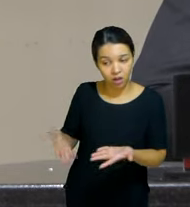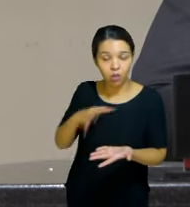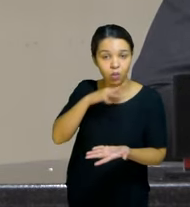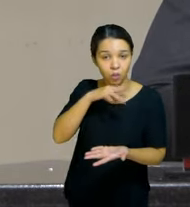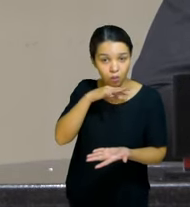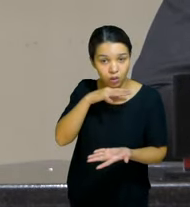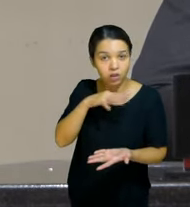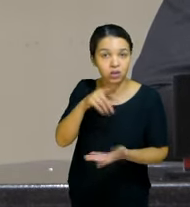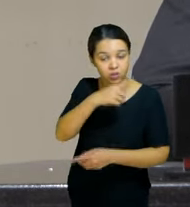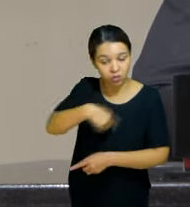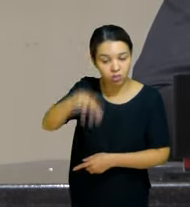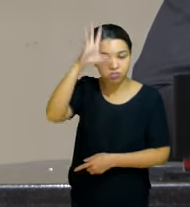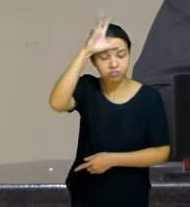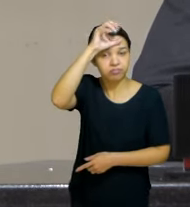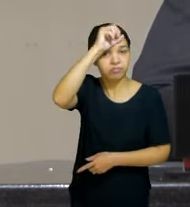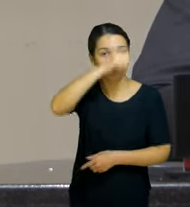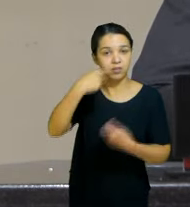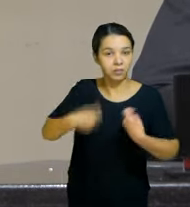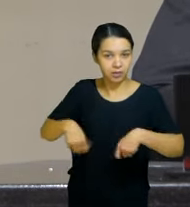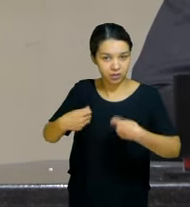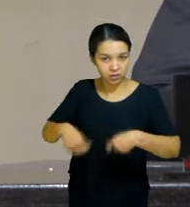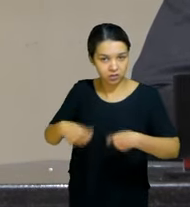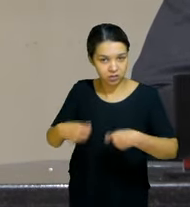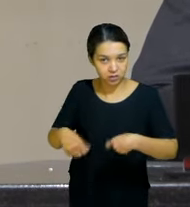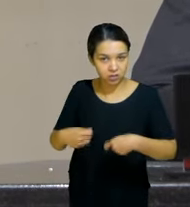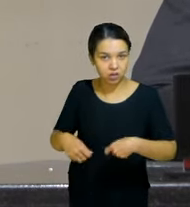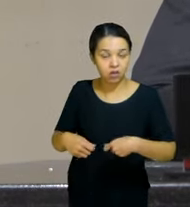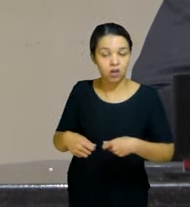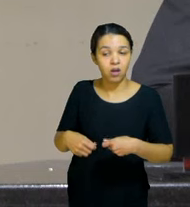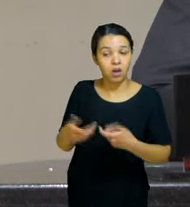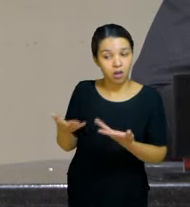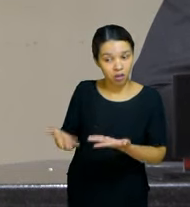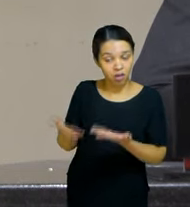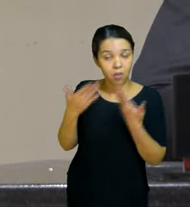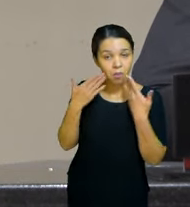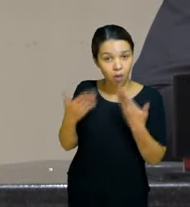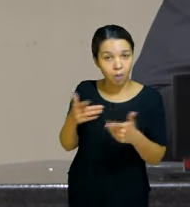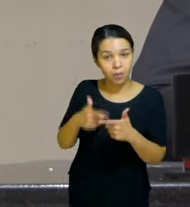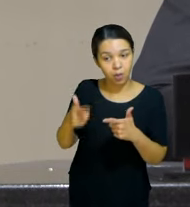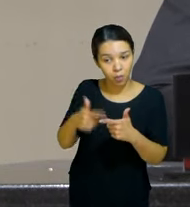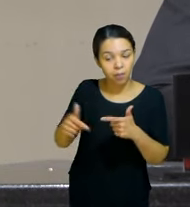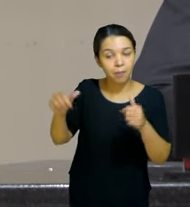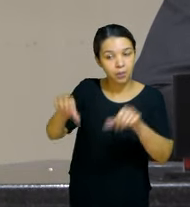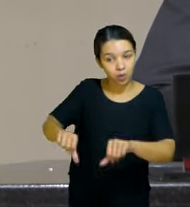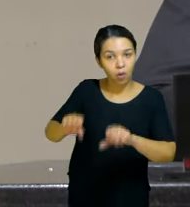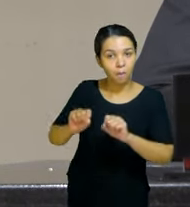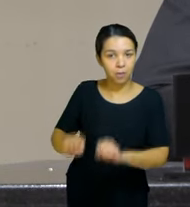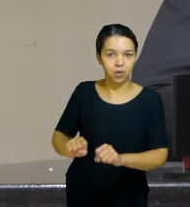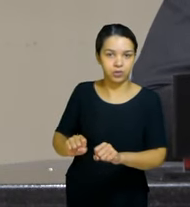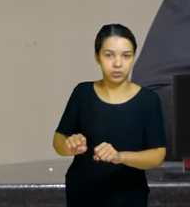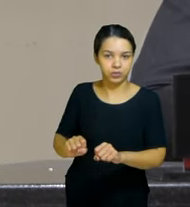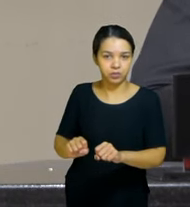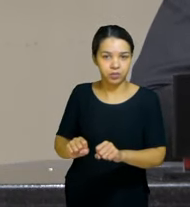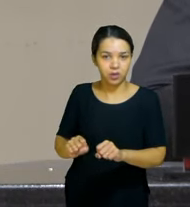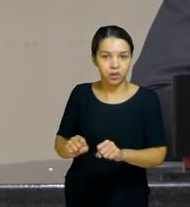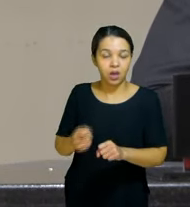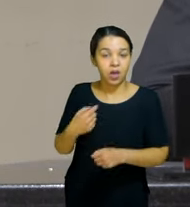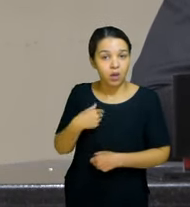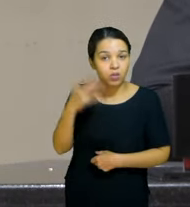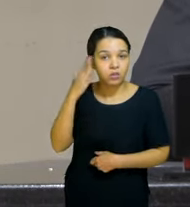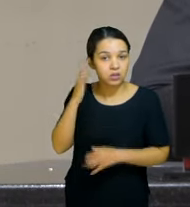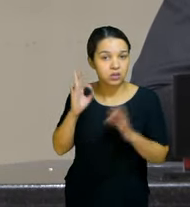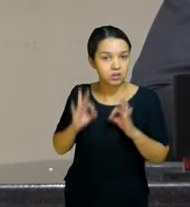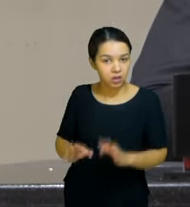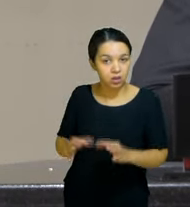isso aqui pode ser a ponta de um iceberg e coisas muito piores. Mas eu não tenho dúvida que com o seu trabalho, com a equipe